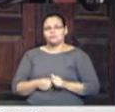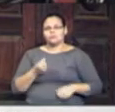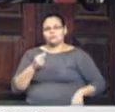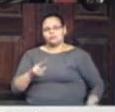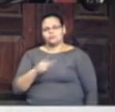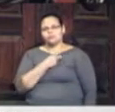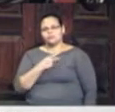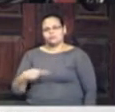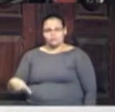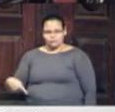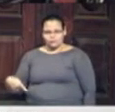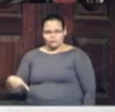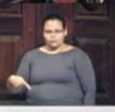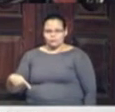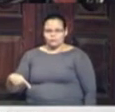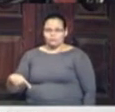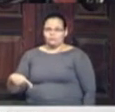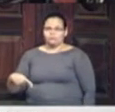Senhor presidente,